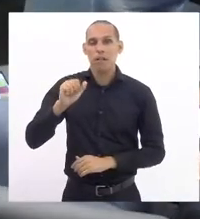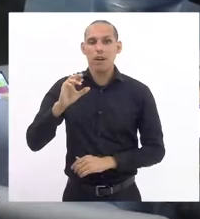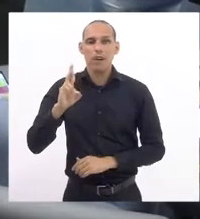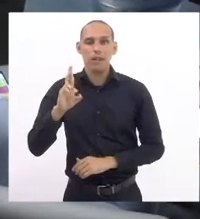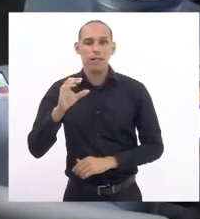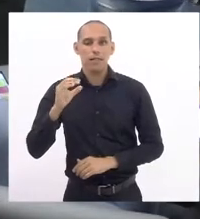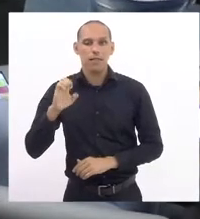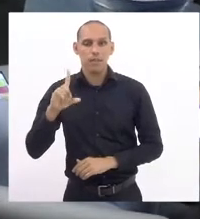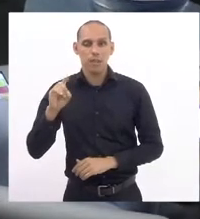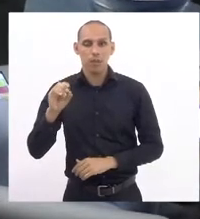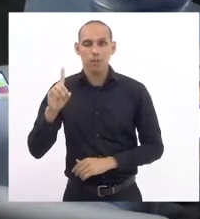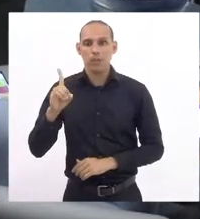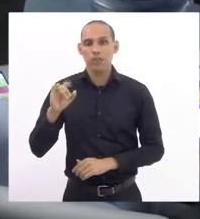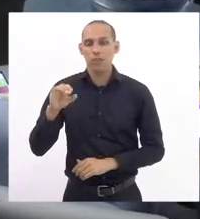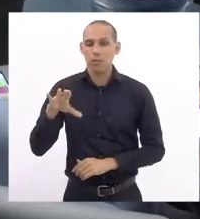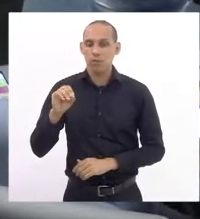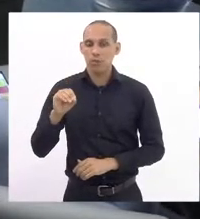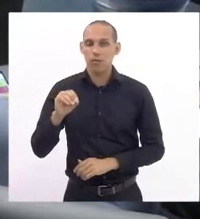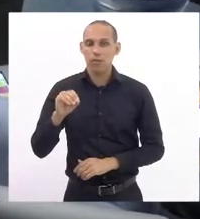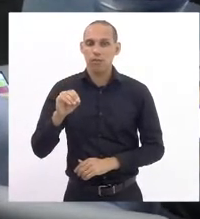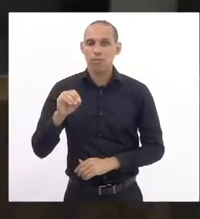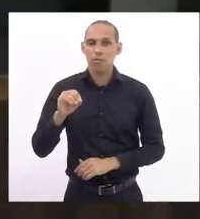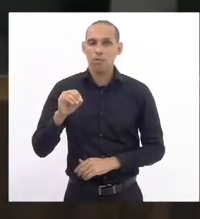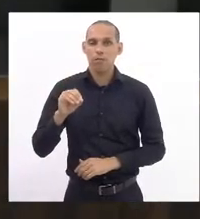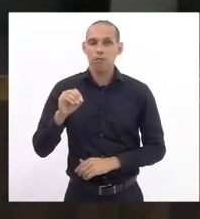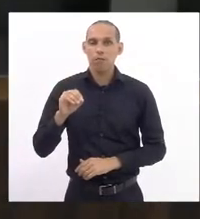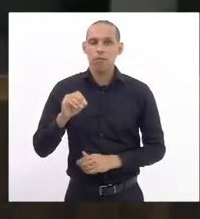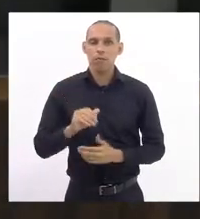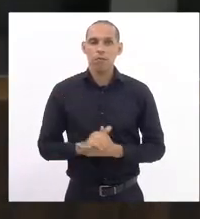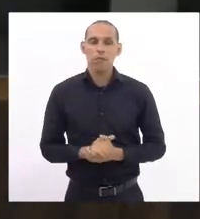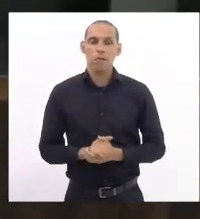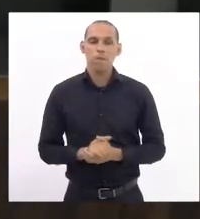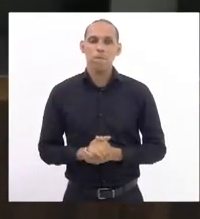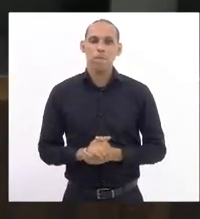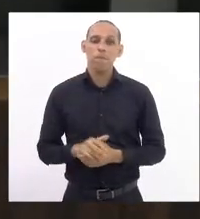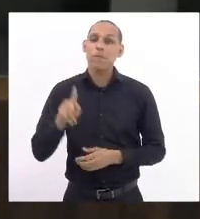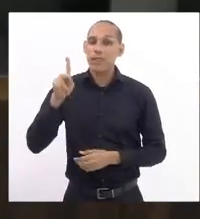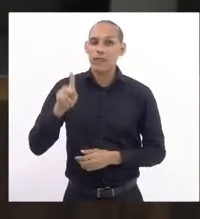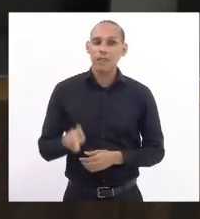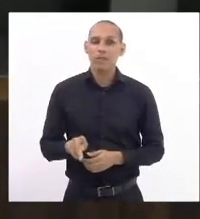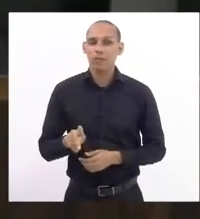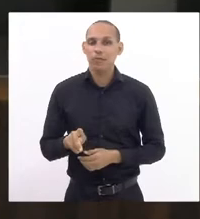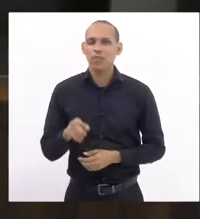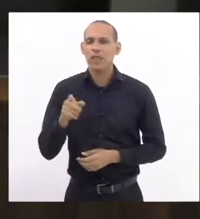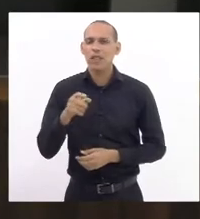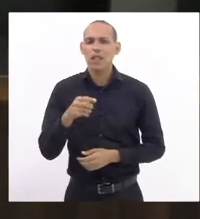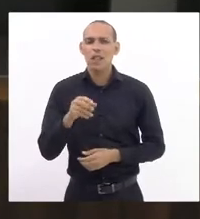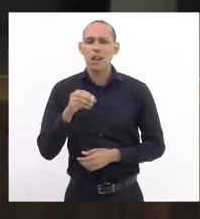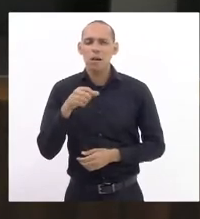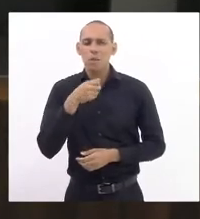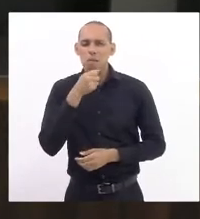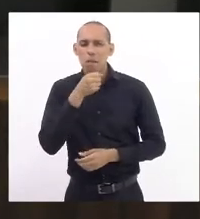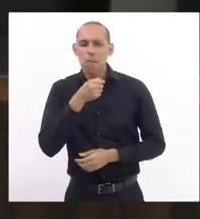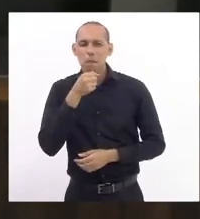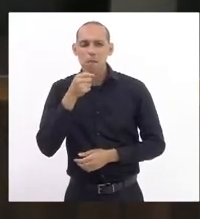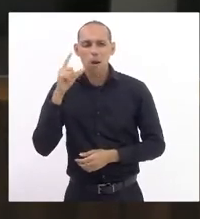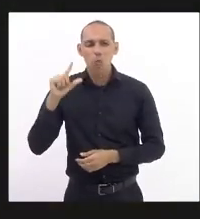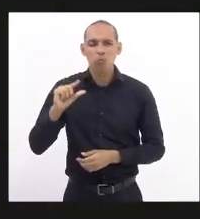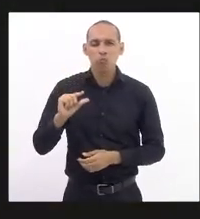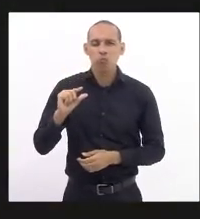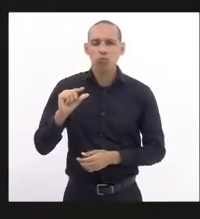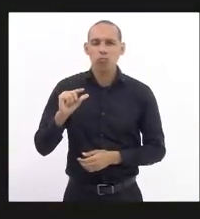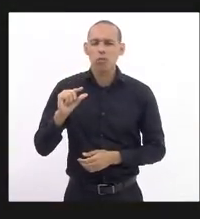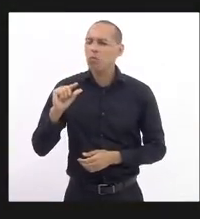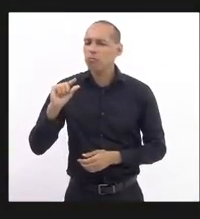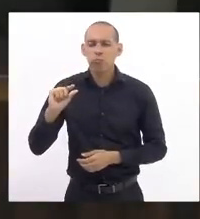Deputado Marcelo Dino. Deputado Rosenberg. Marcelo, seu som está baixo. Está